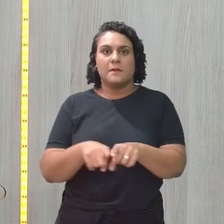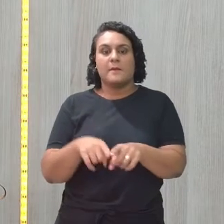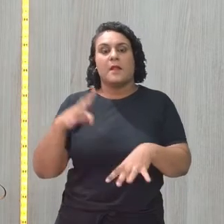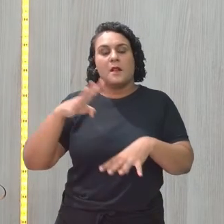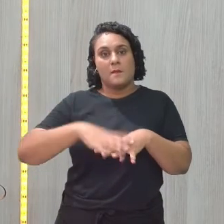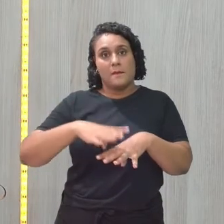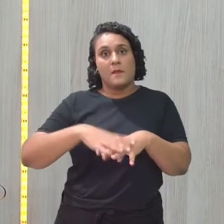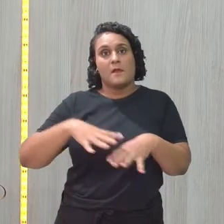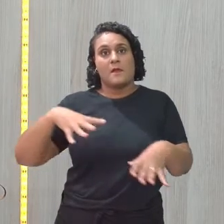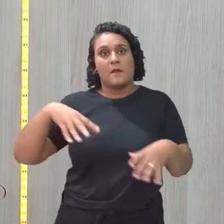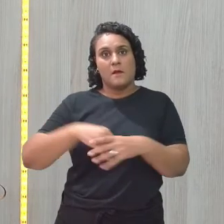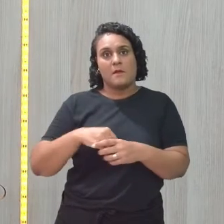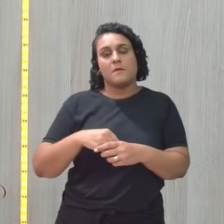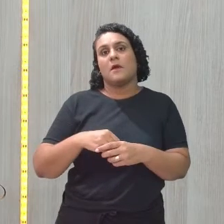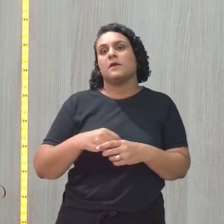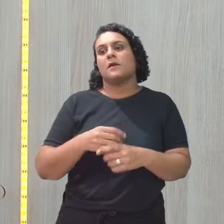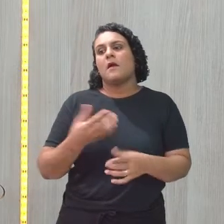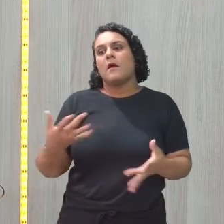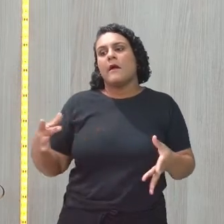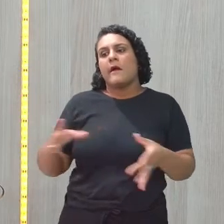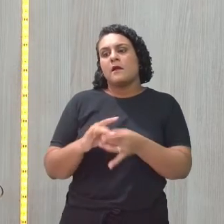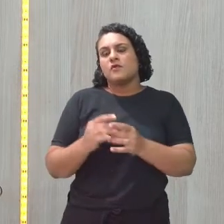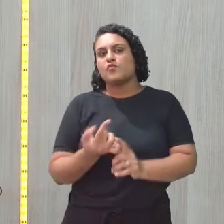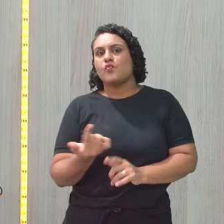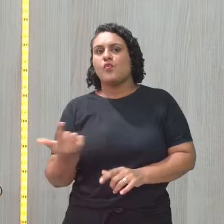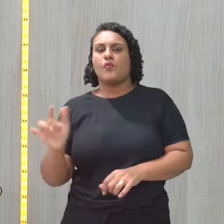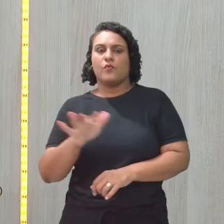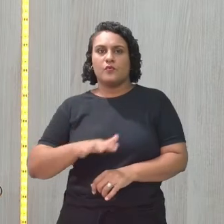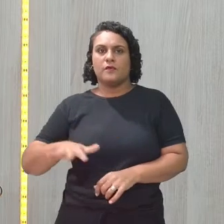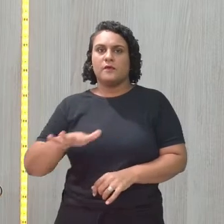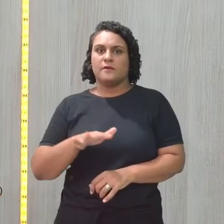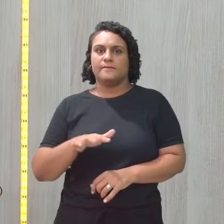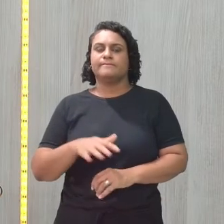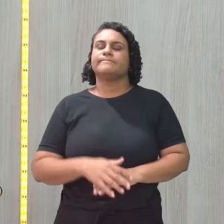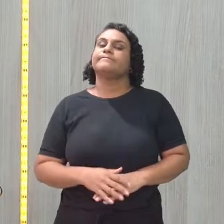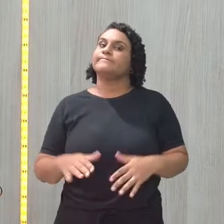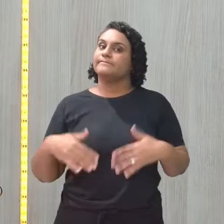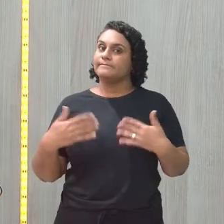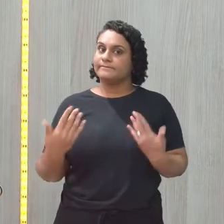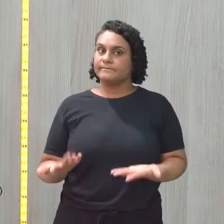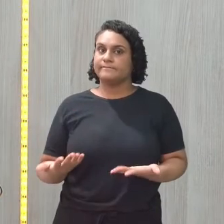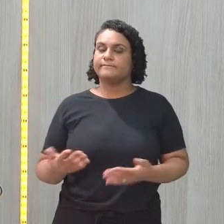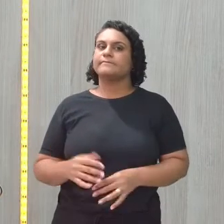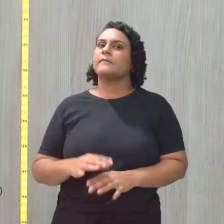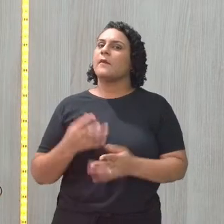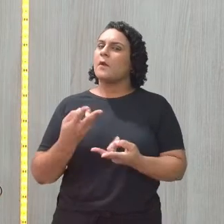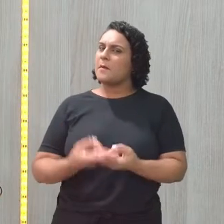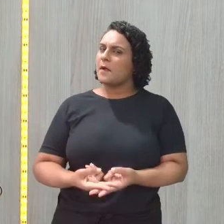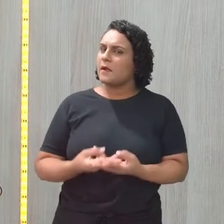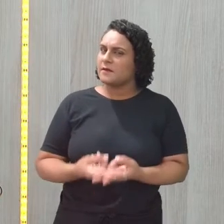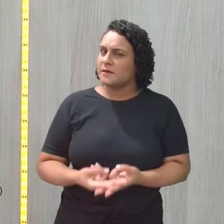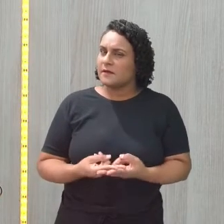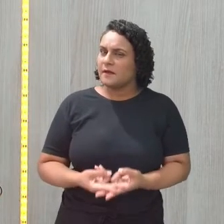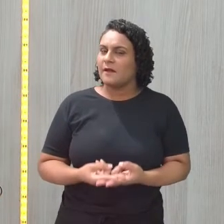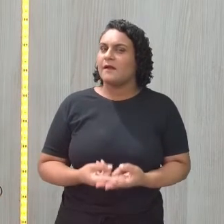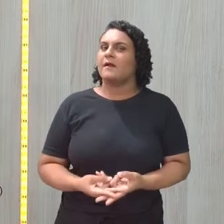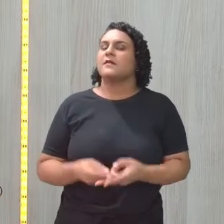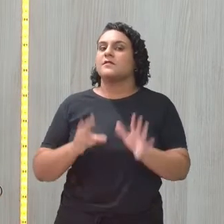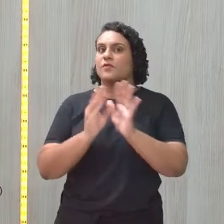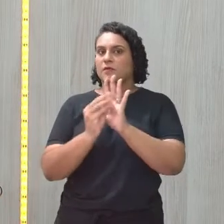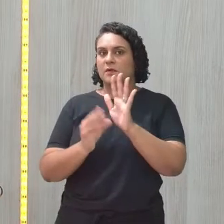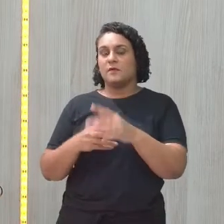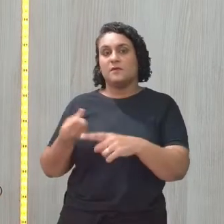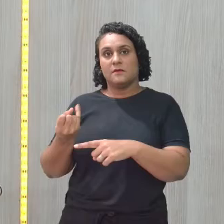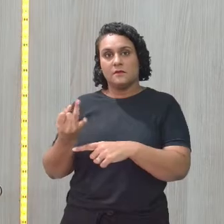matemática relacionada com outras áreas, tá certo? Citei algumas aqui. Então, tem um pouco de paciência aí com as frações,